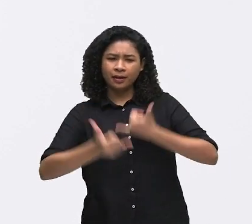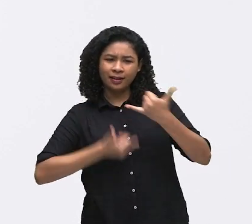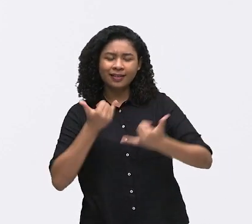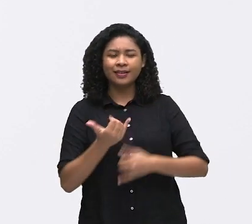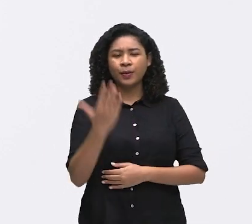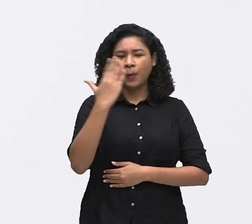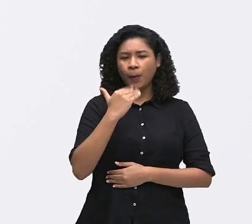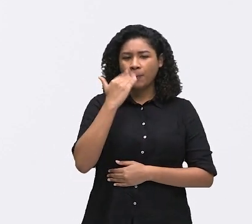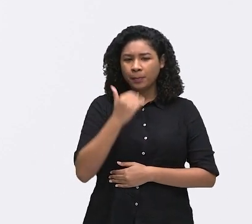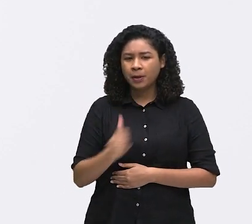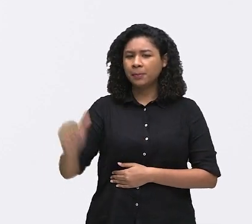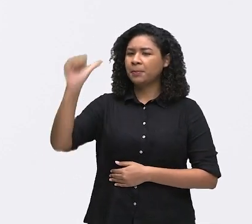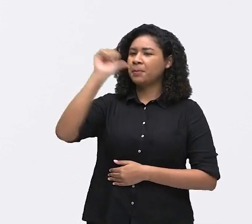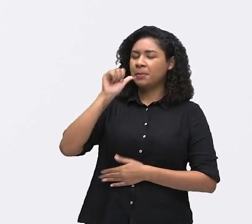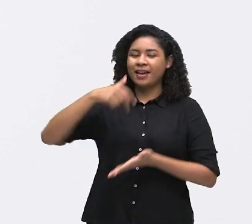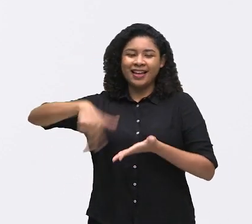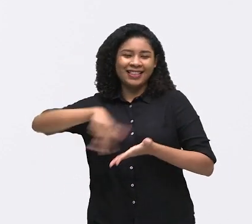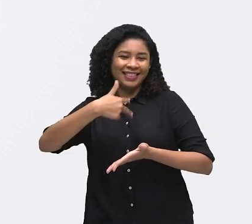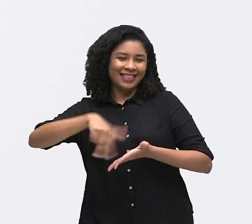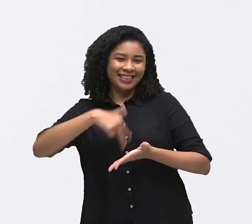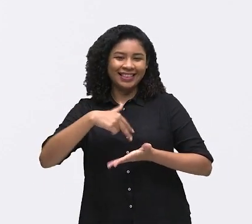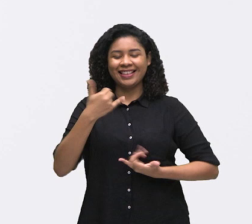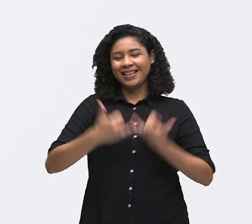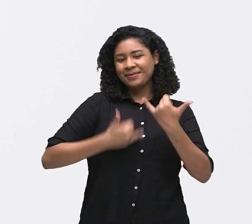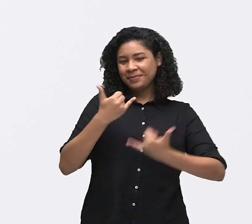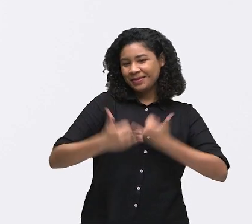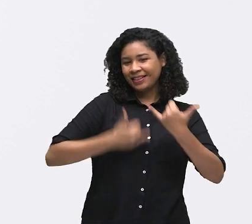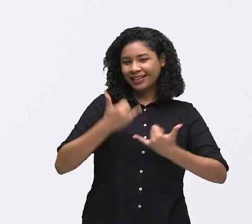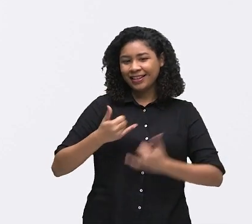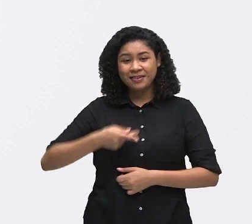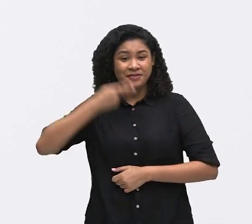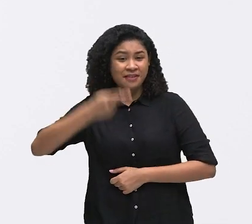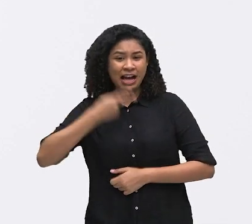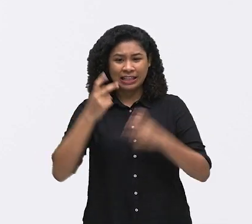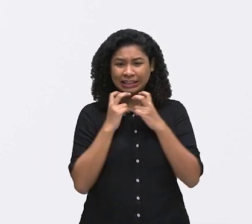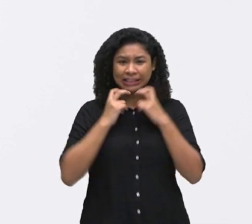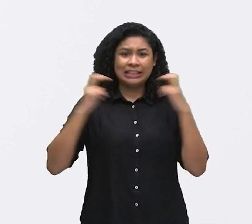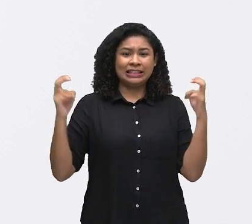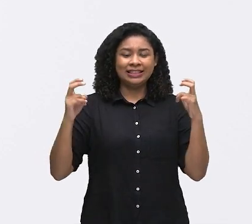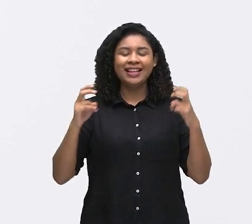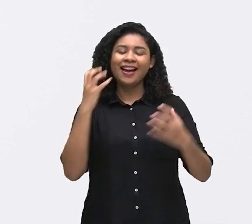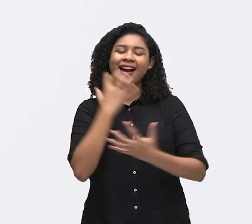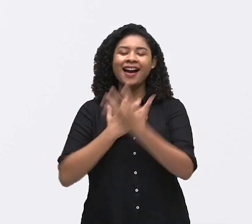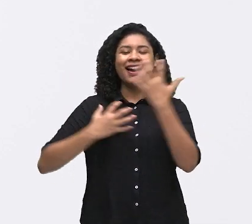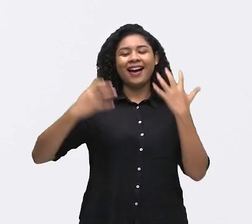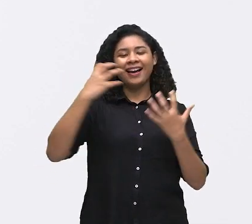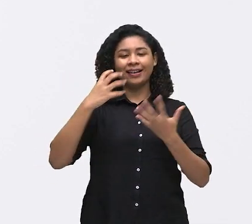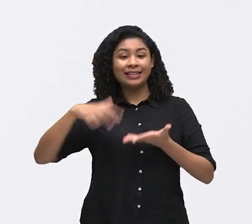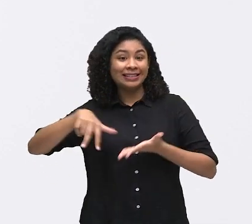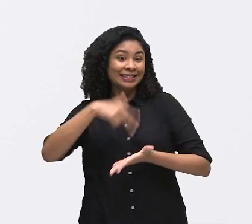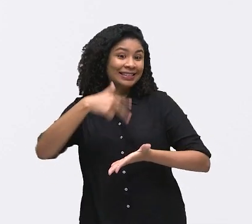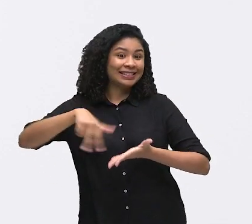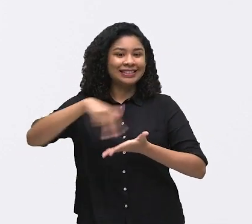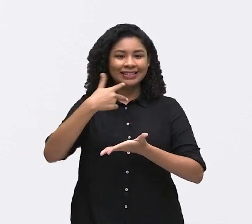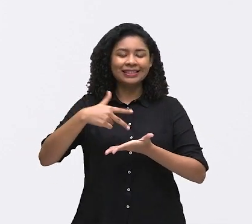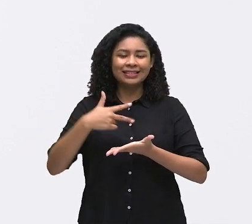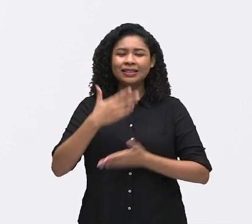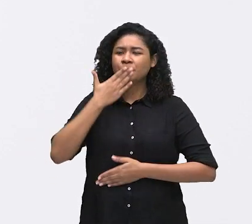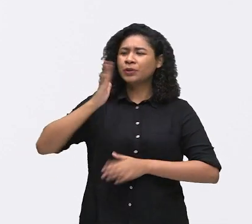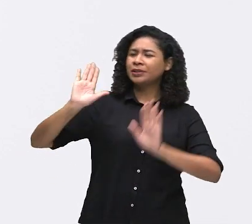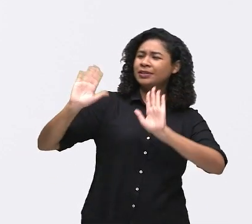comi, bebi, dancei, brinquei, falei, gritei, cantei, dancei,